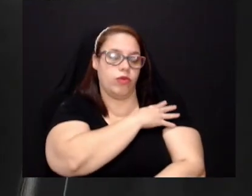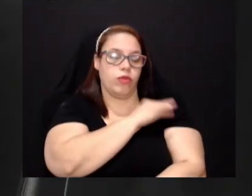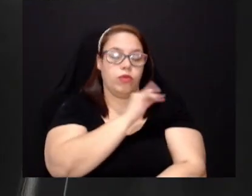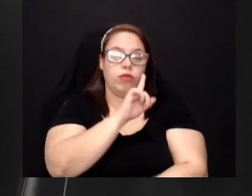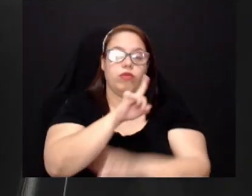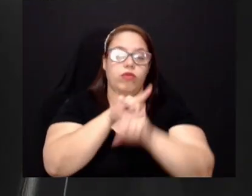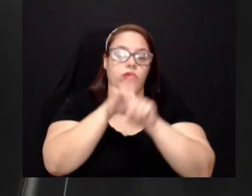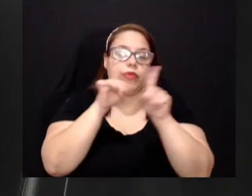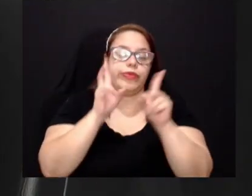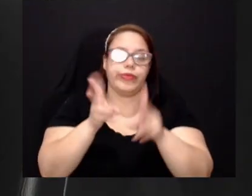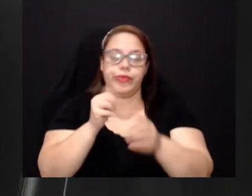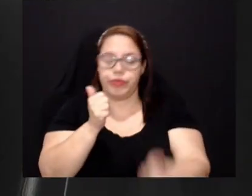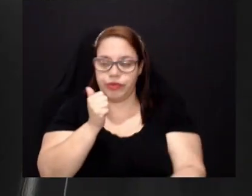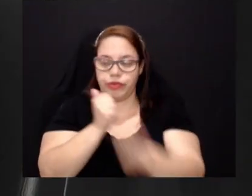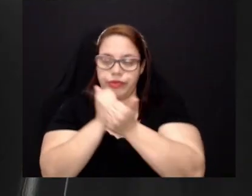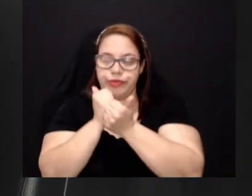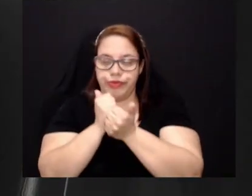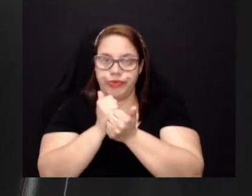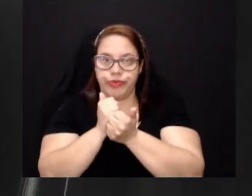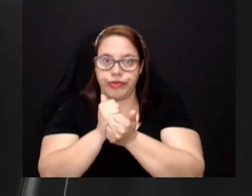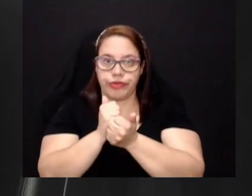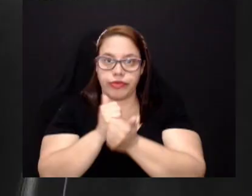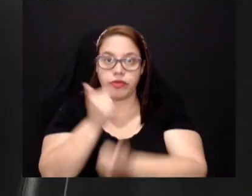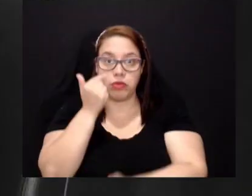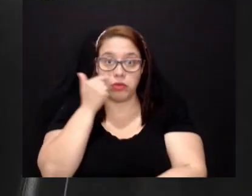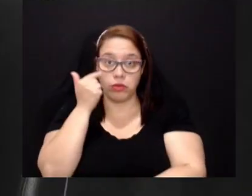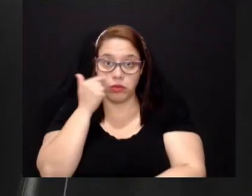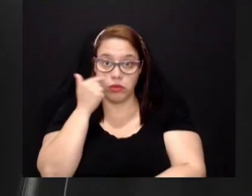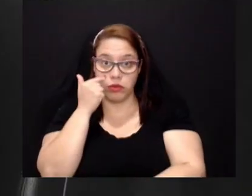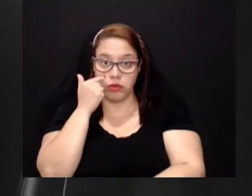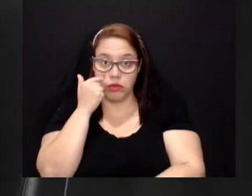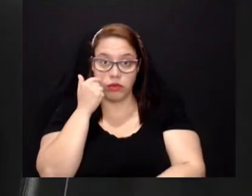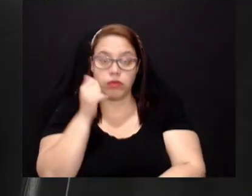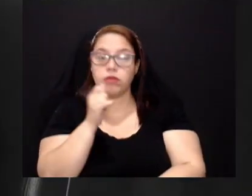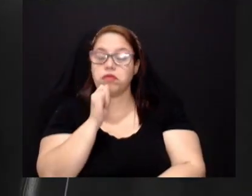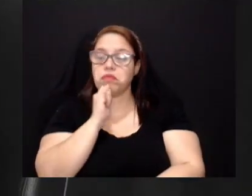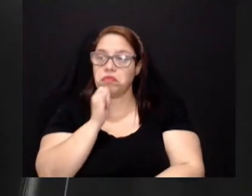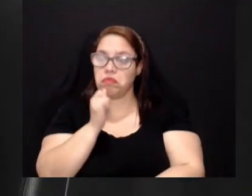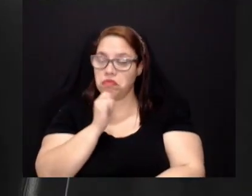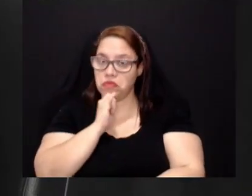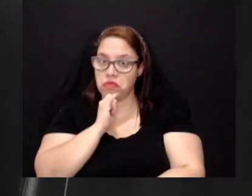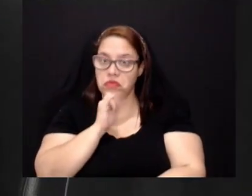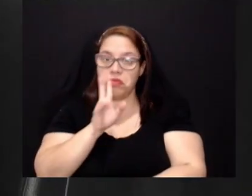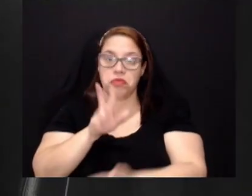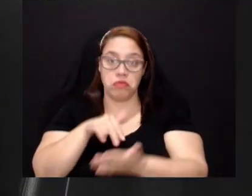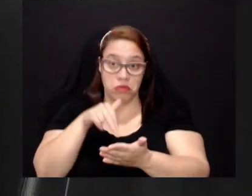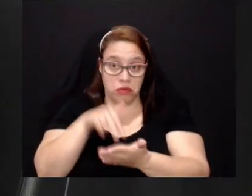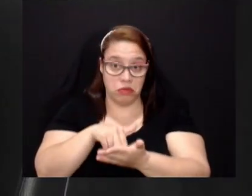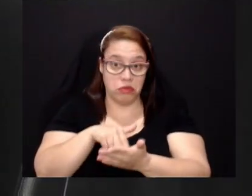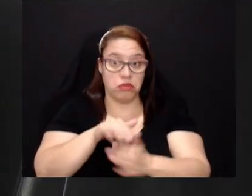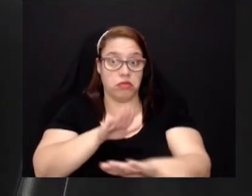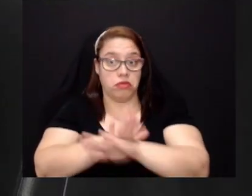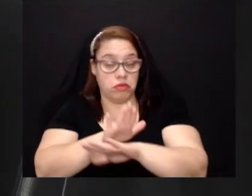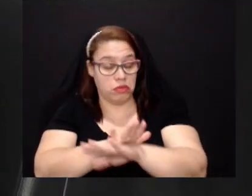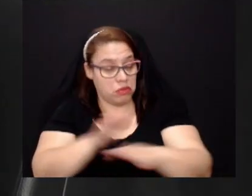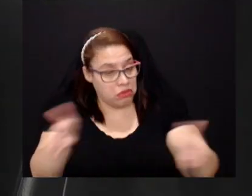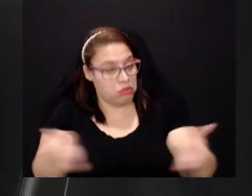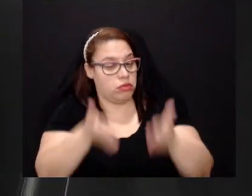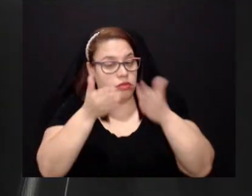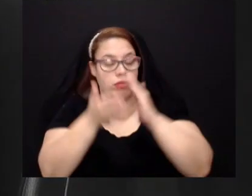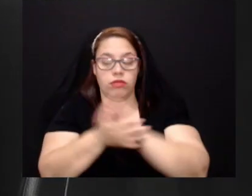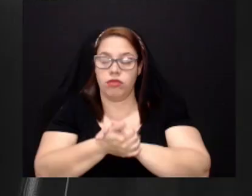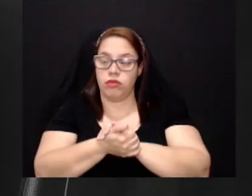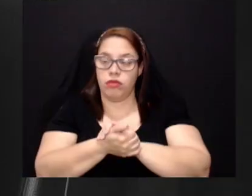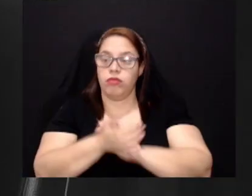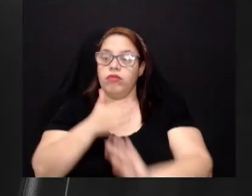muito apoio. Então, assim, eu vendo aquele exemplo, aquela disposição dele em me ajudar, em me incentivar, e a minha mãe também,